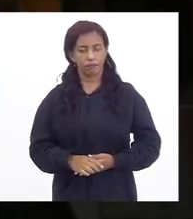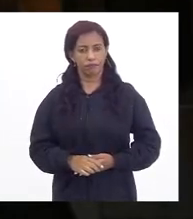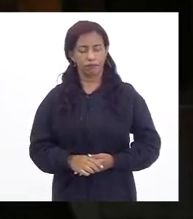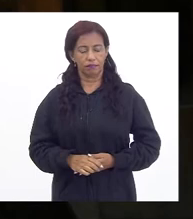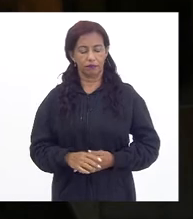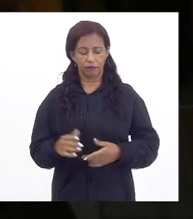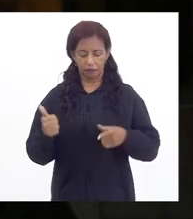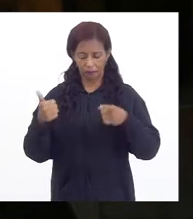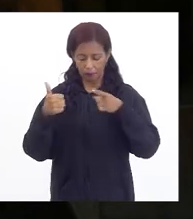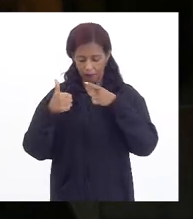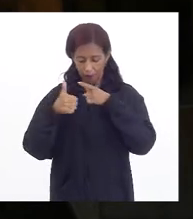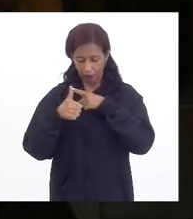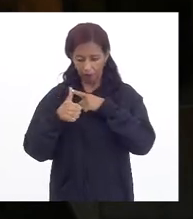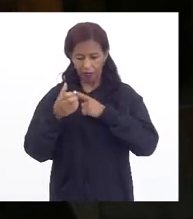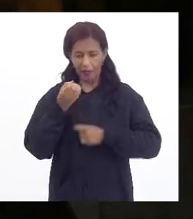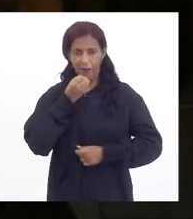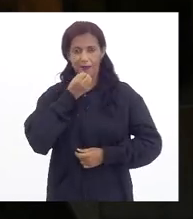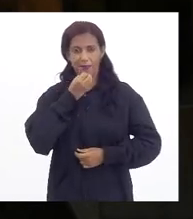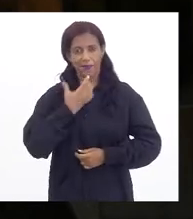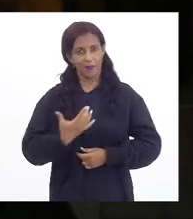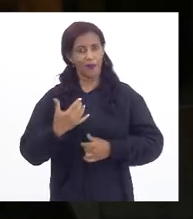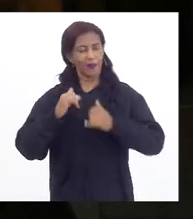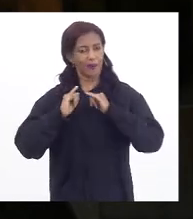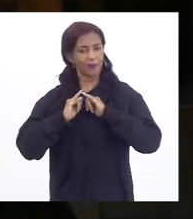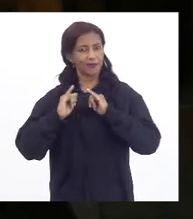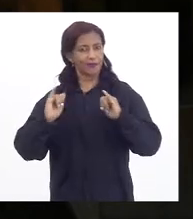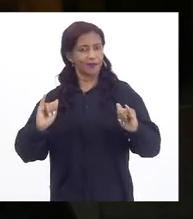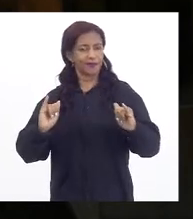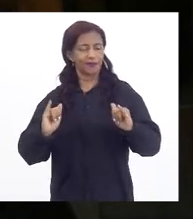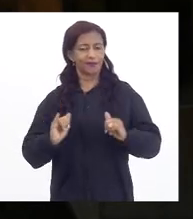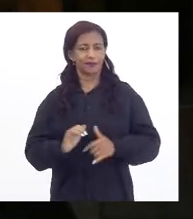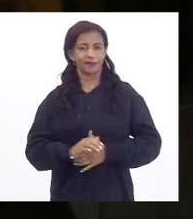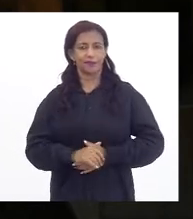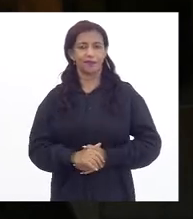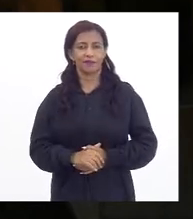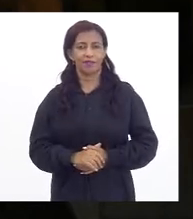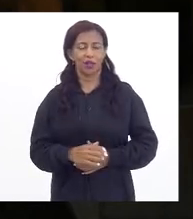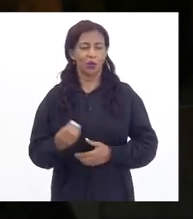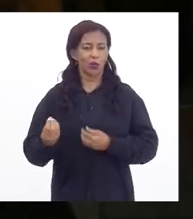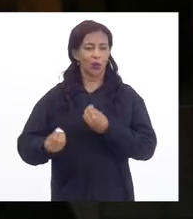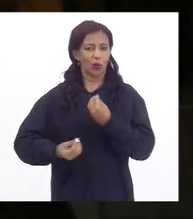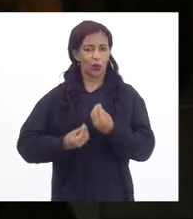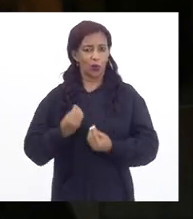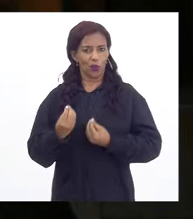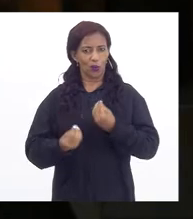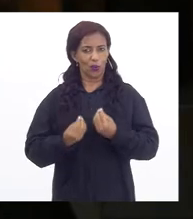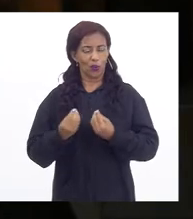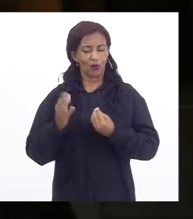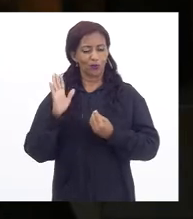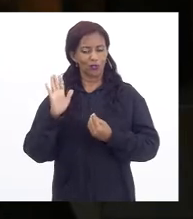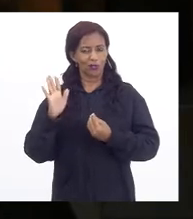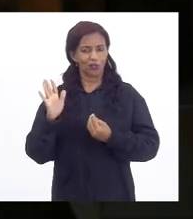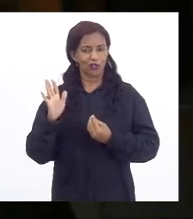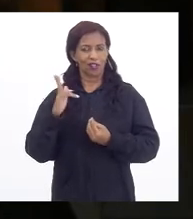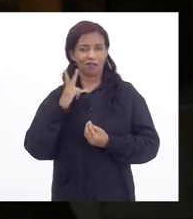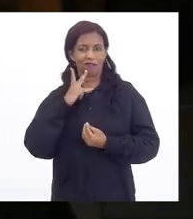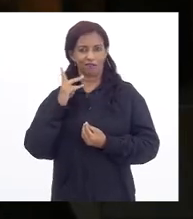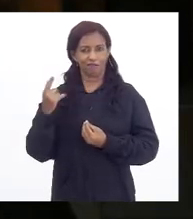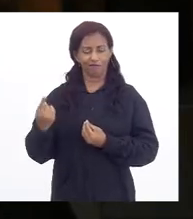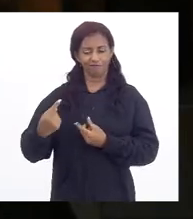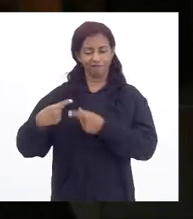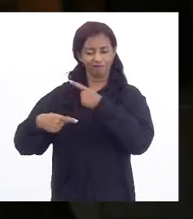A primeira boa notícia, deputada Marta Rocha, como disse lá na